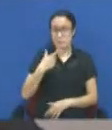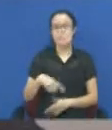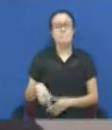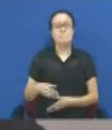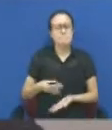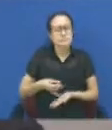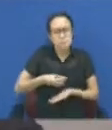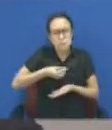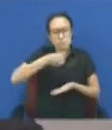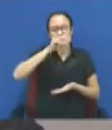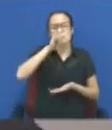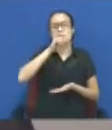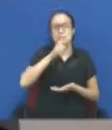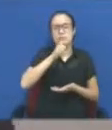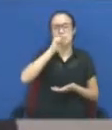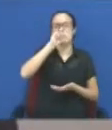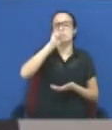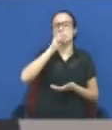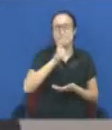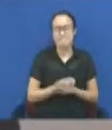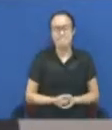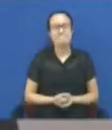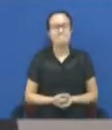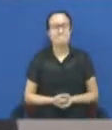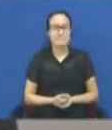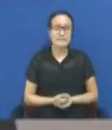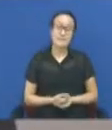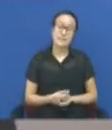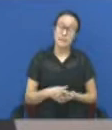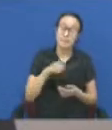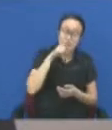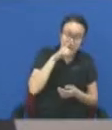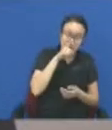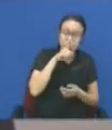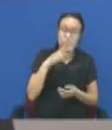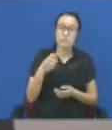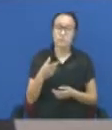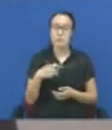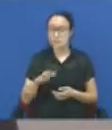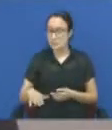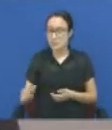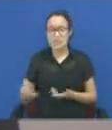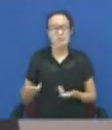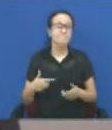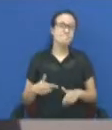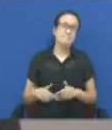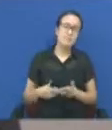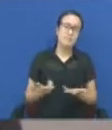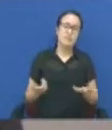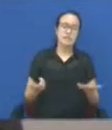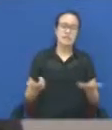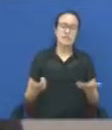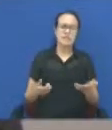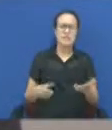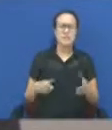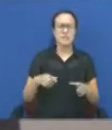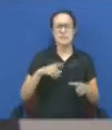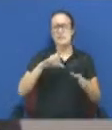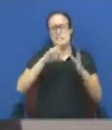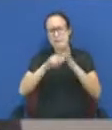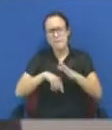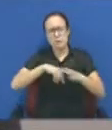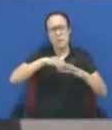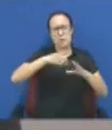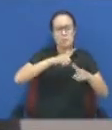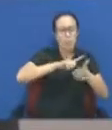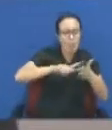com faca, serra, feito no esmeril, para poder depois lavar o litro, colocar o álcool e vender o